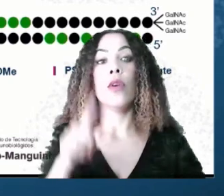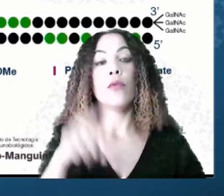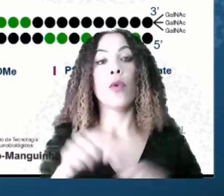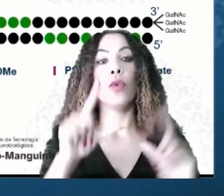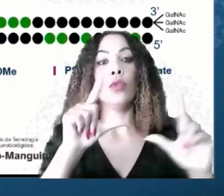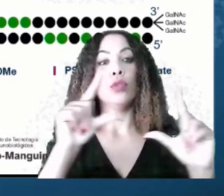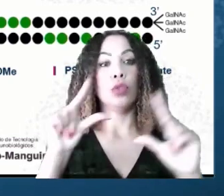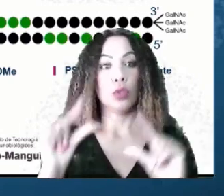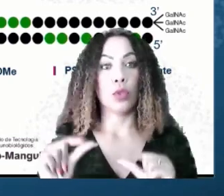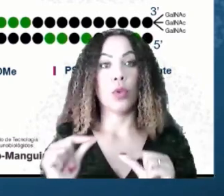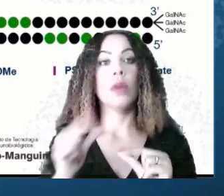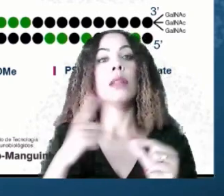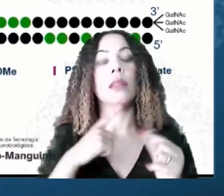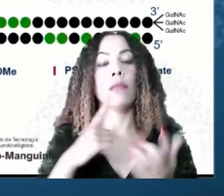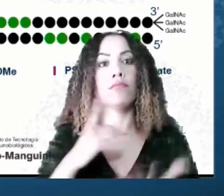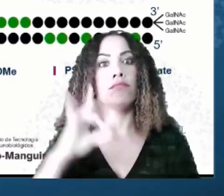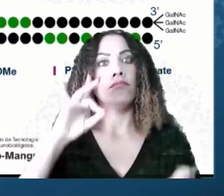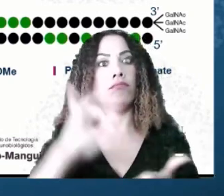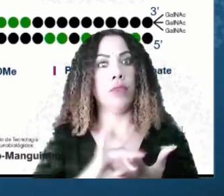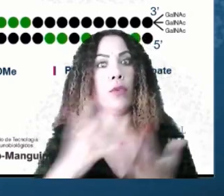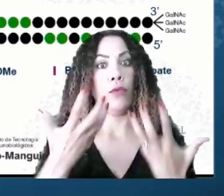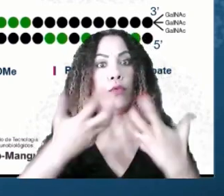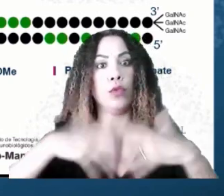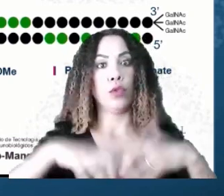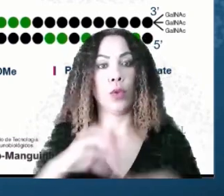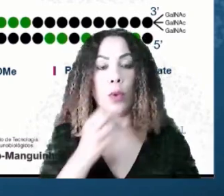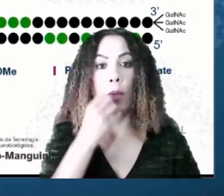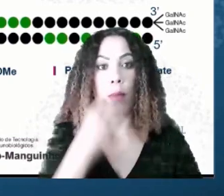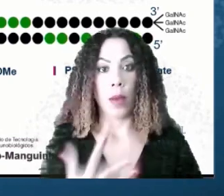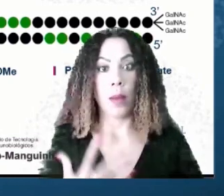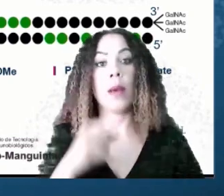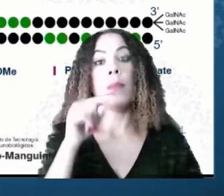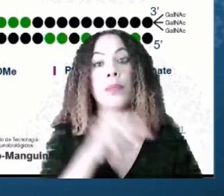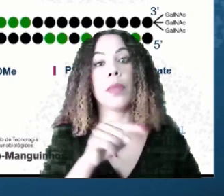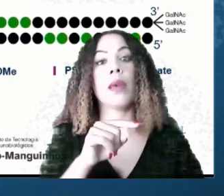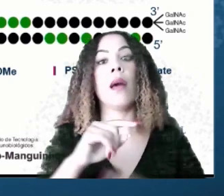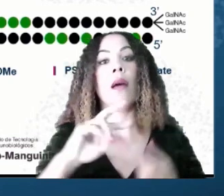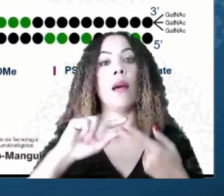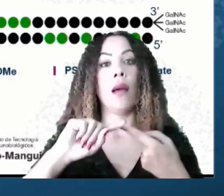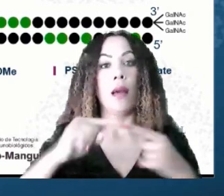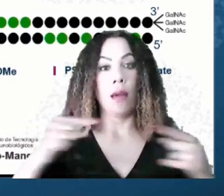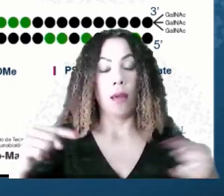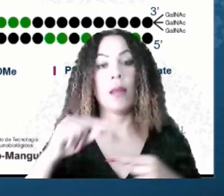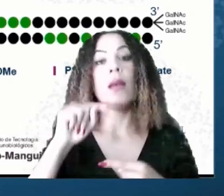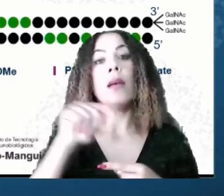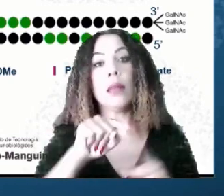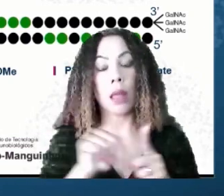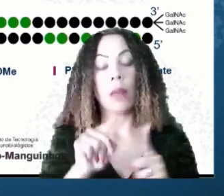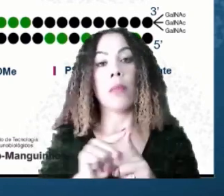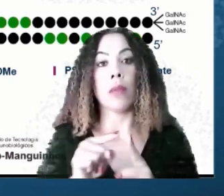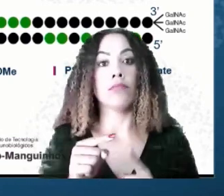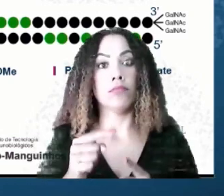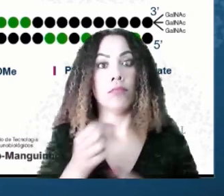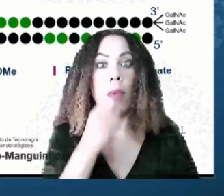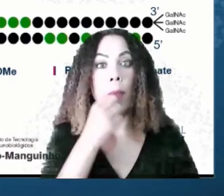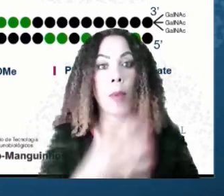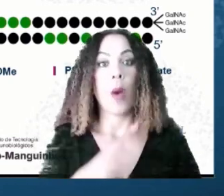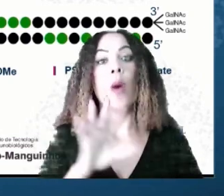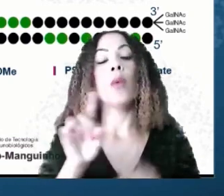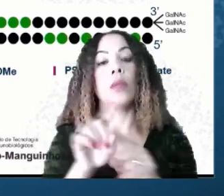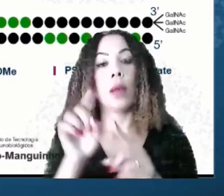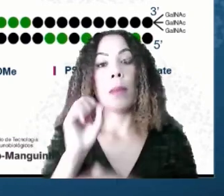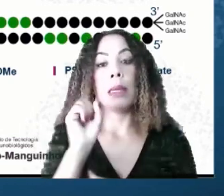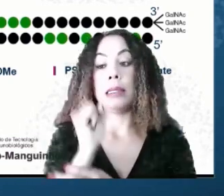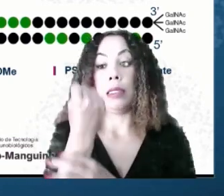minimizado com muita efetividade, e as sRNAs também são potentes, mas também muito seguras